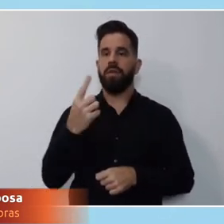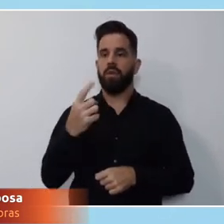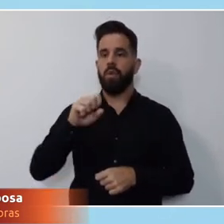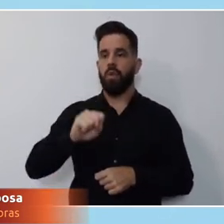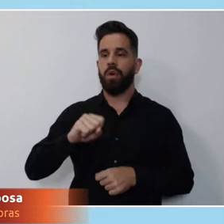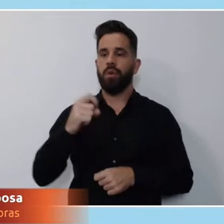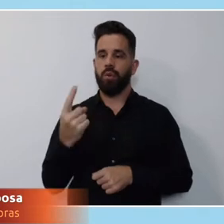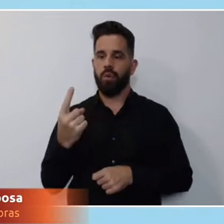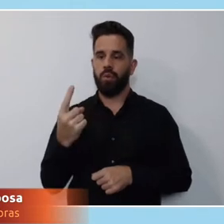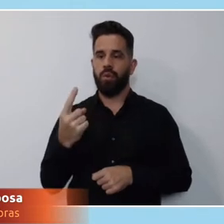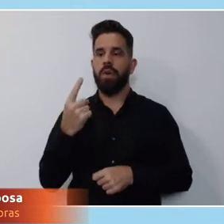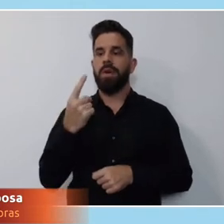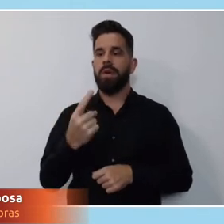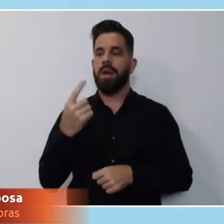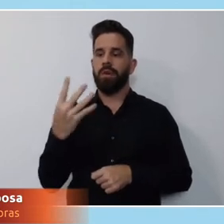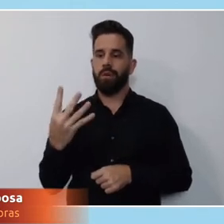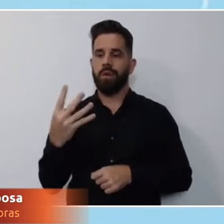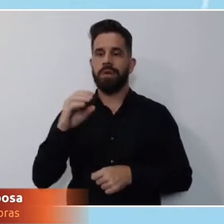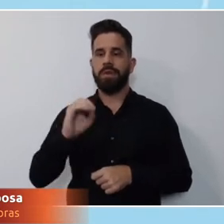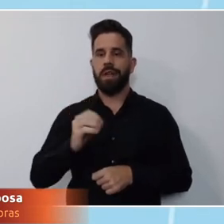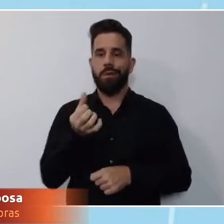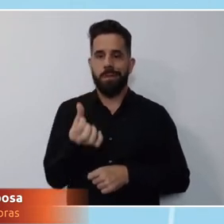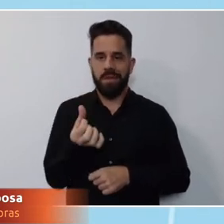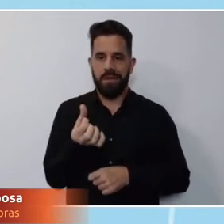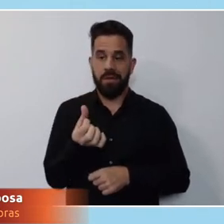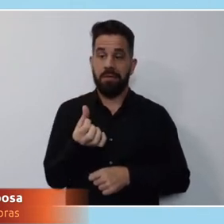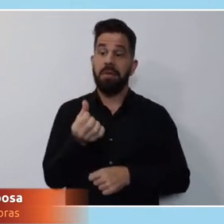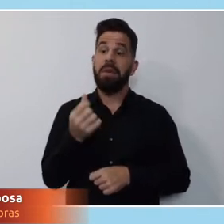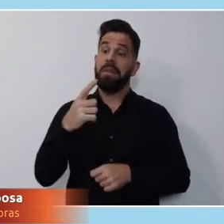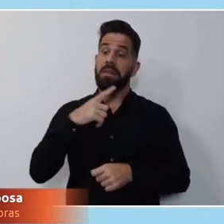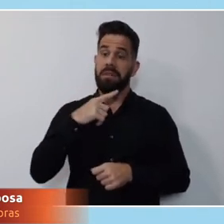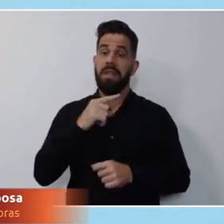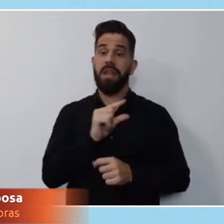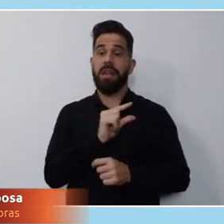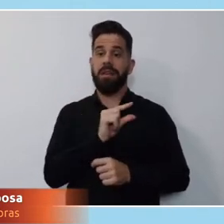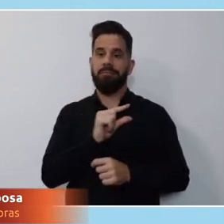62 99181 1406. Está aparecendo aqui embaixo na tela, se você quiser tirar uma foto, mas eu vou repetir.